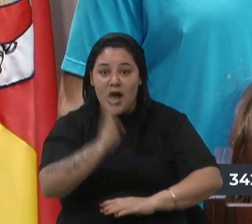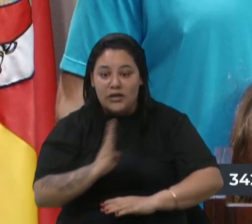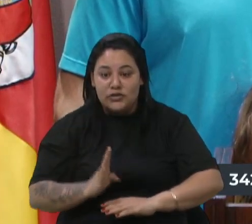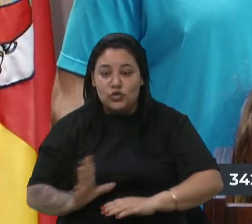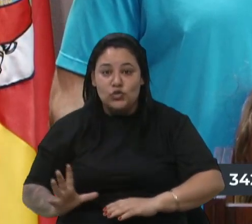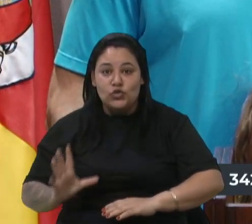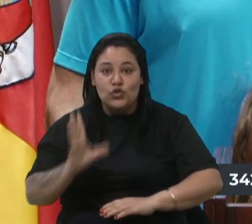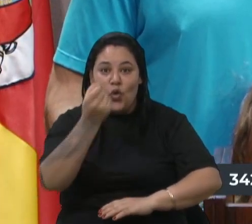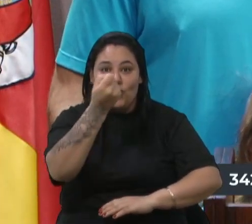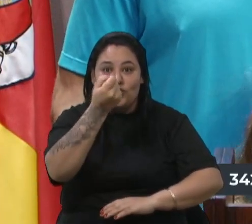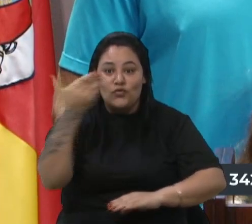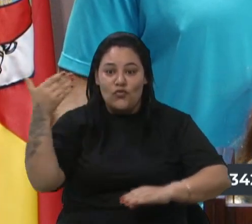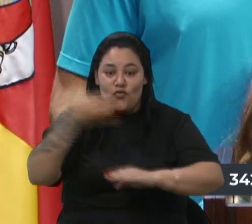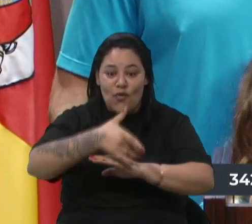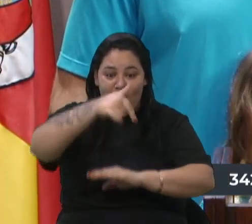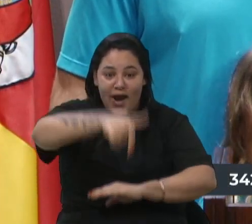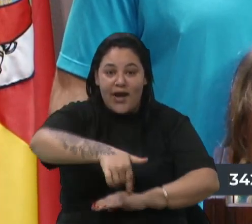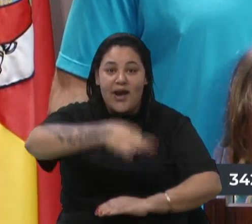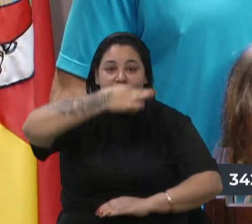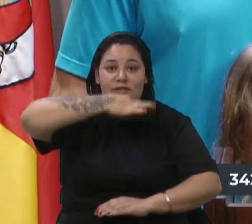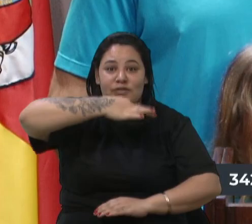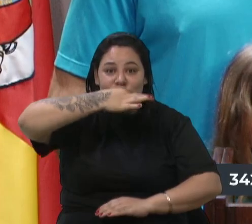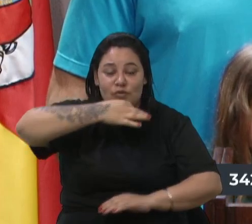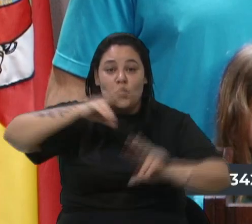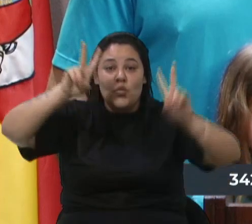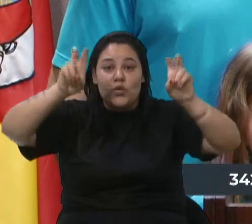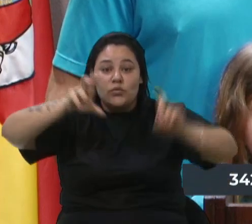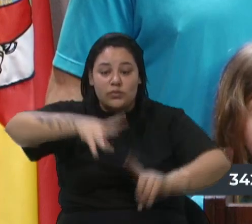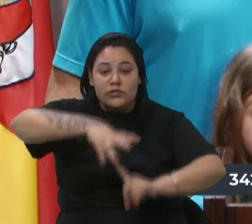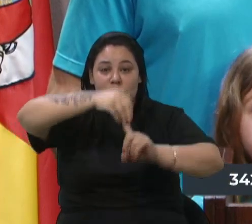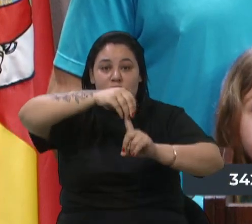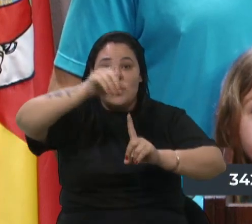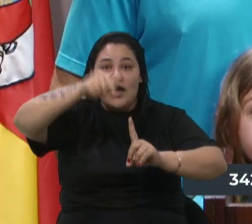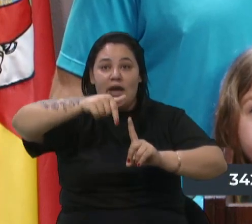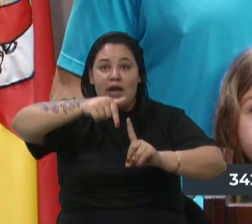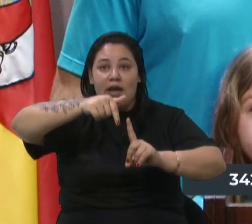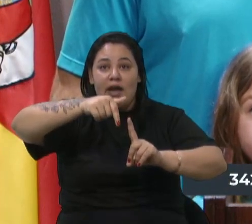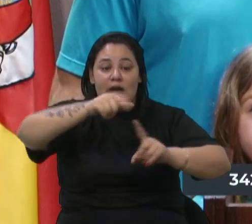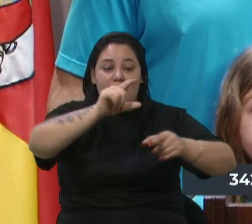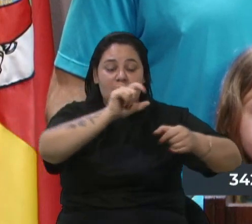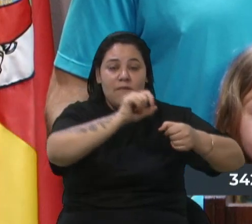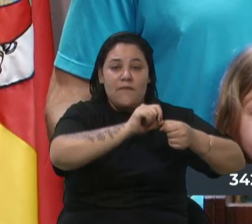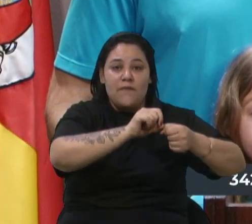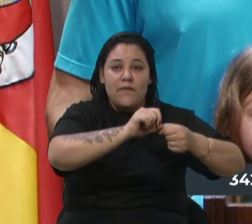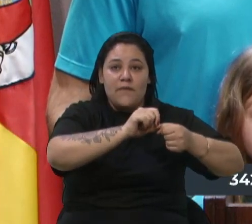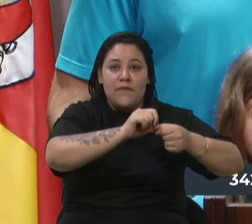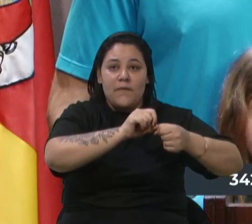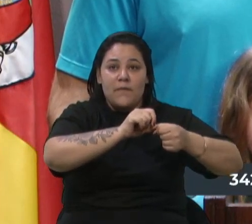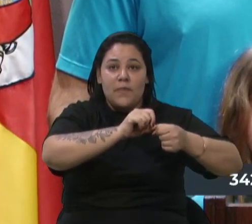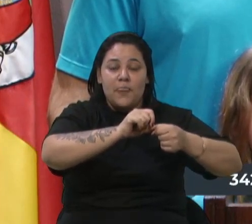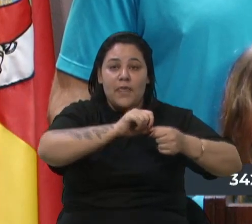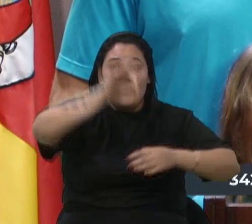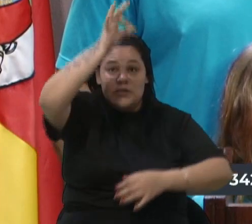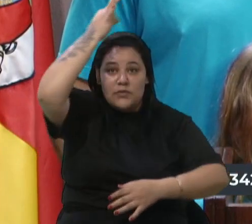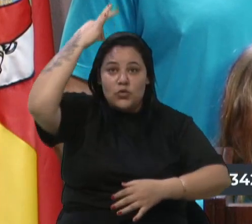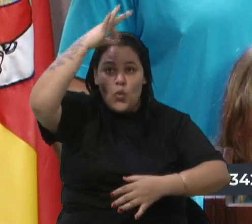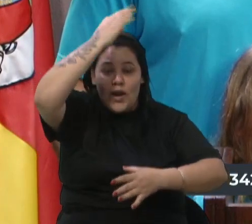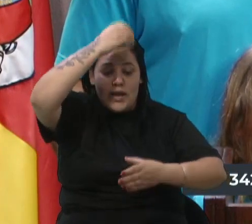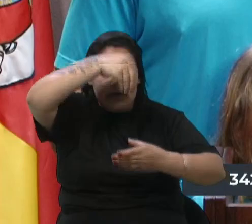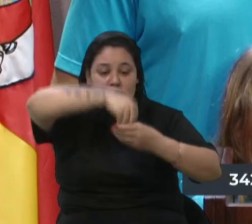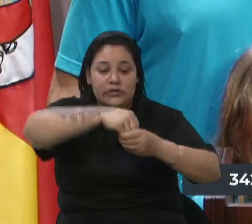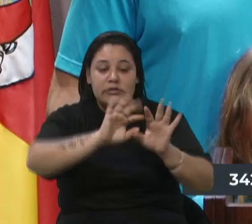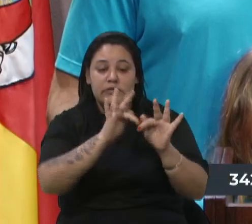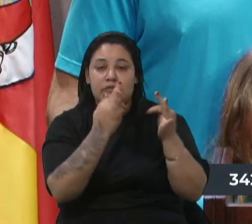esse evento, onde o tema será O tema será espiritualidade na família e o